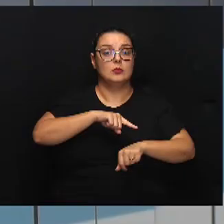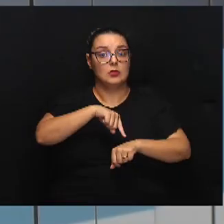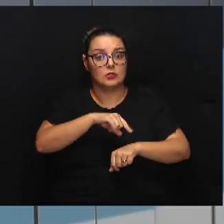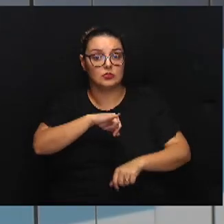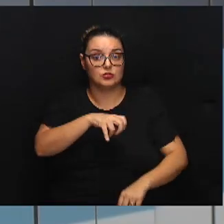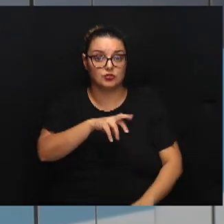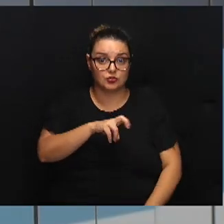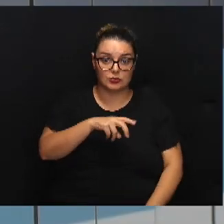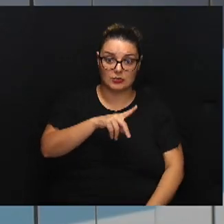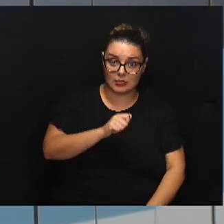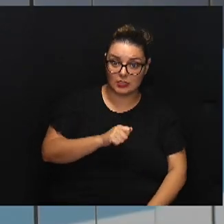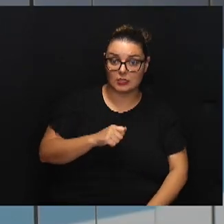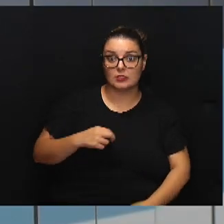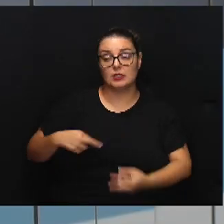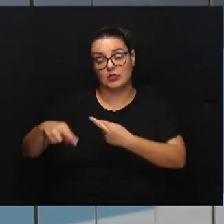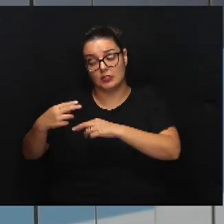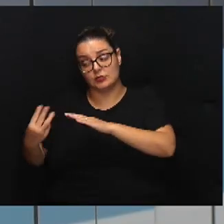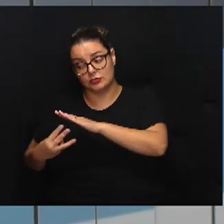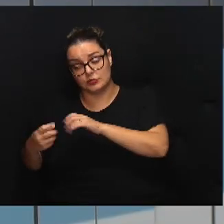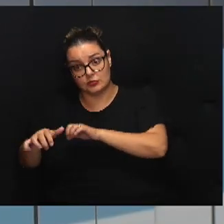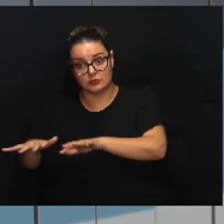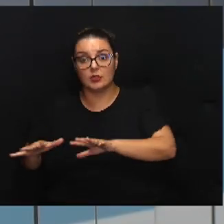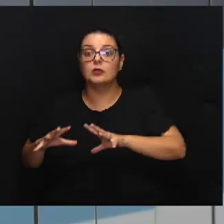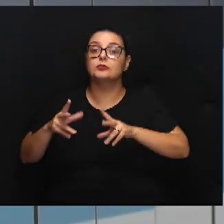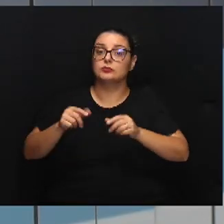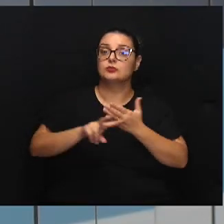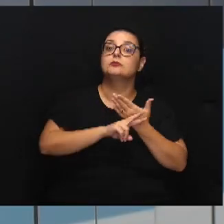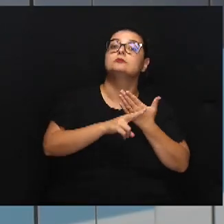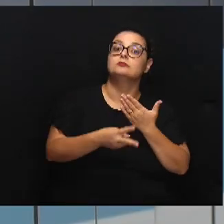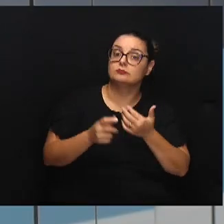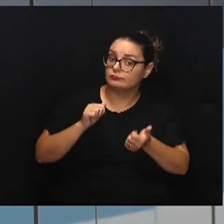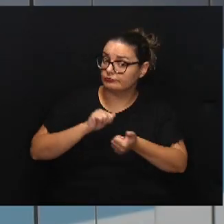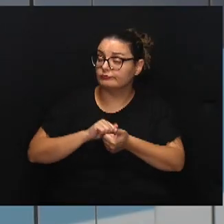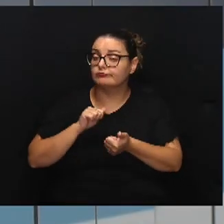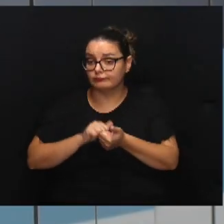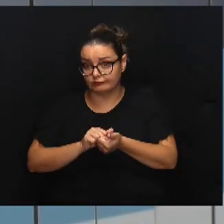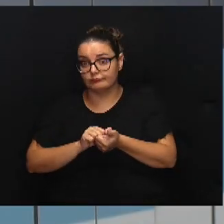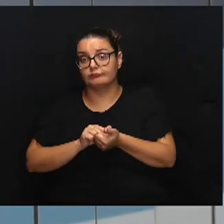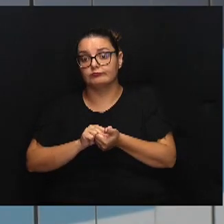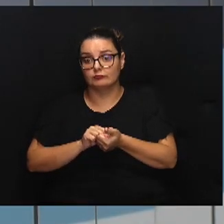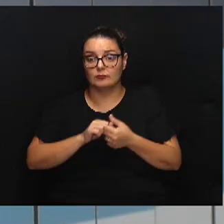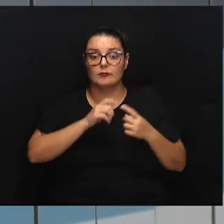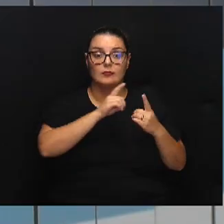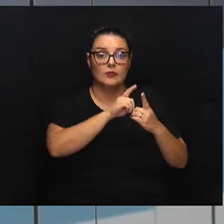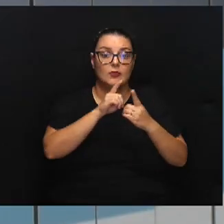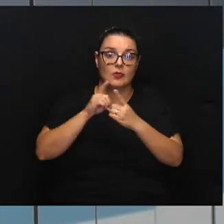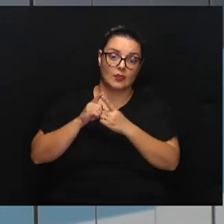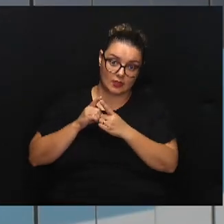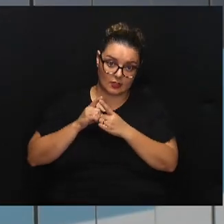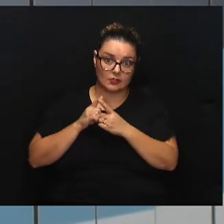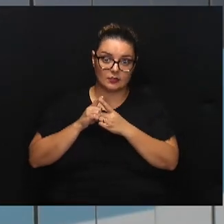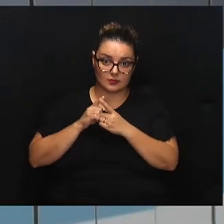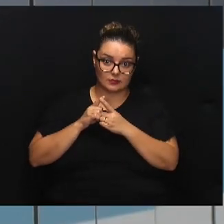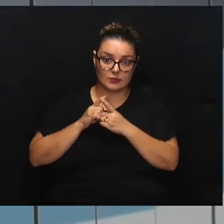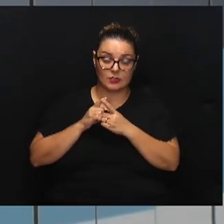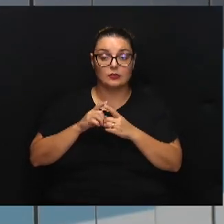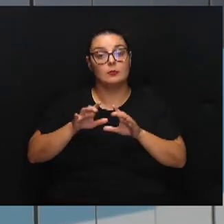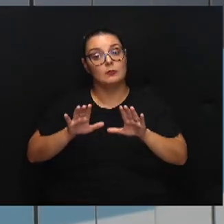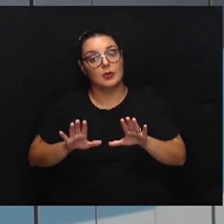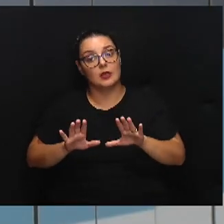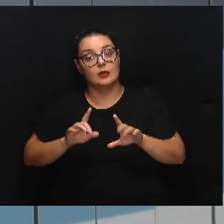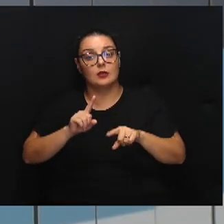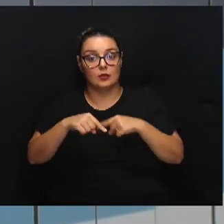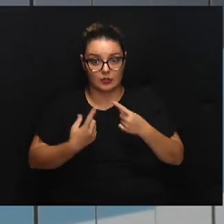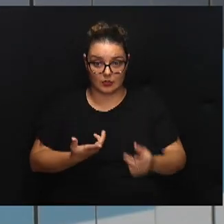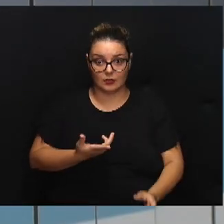também associado às terceirizações. Isso tudo vai ter impacto sobre a qualidade do atendimento prestado. Por um outro lado, quando a